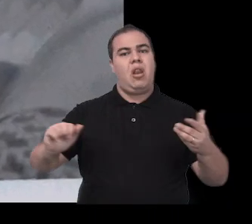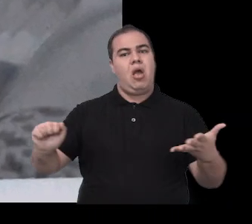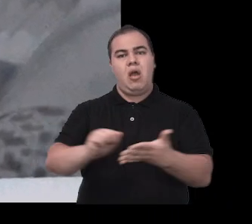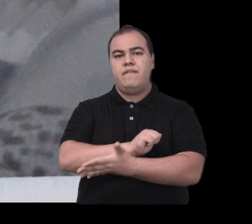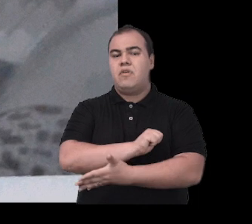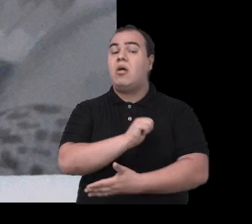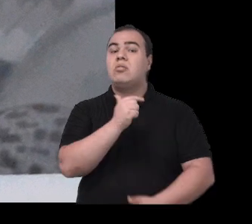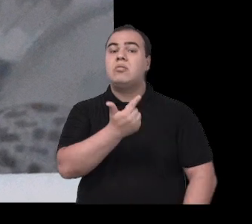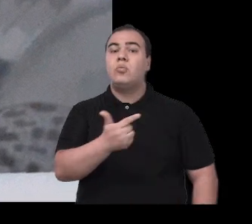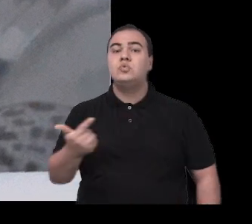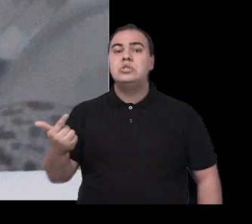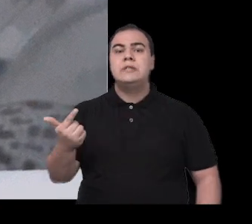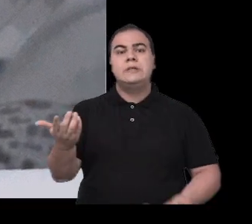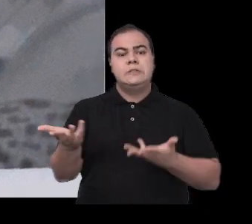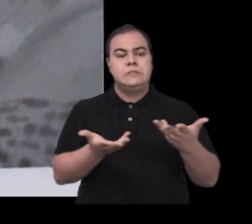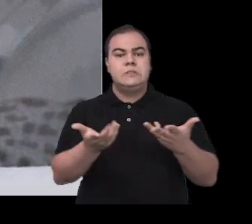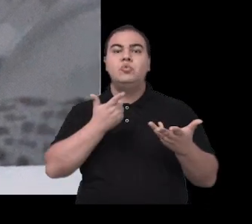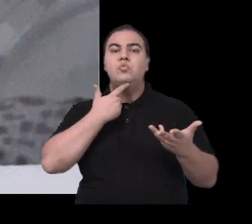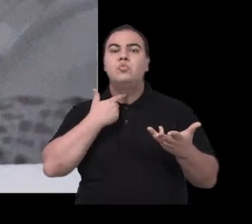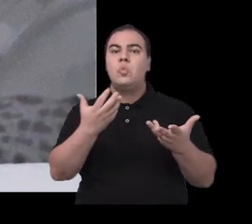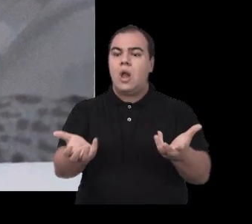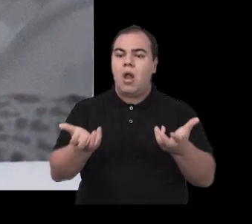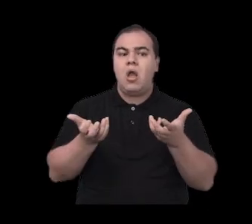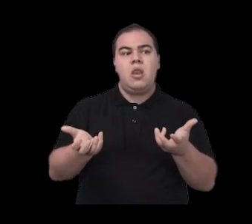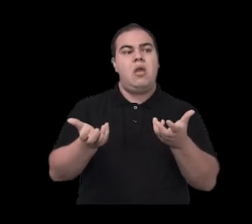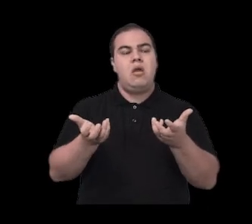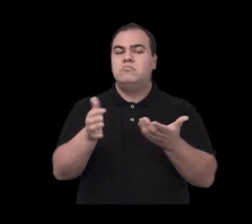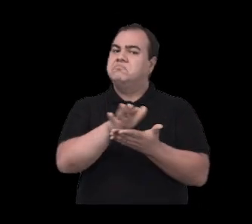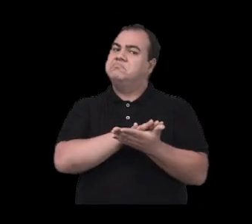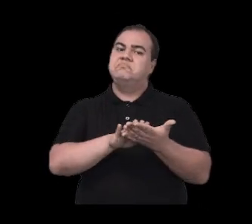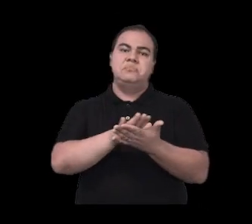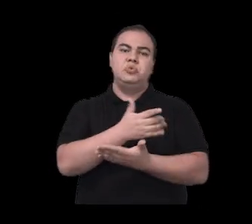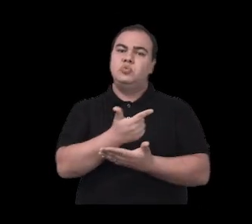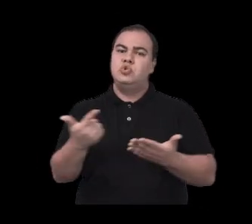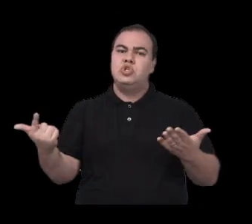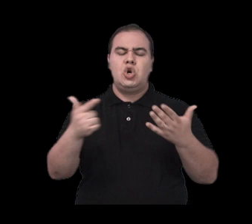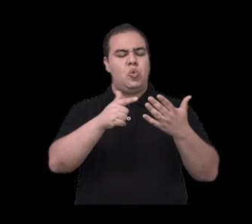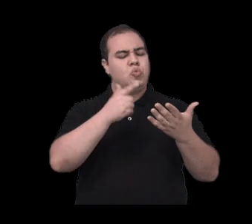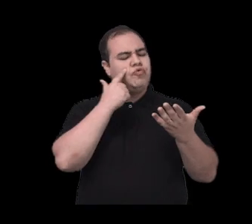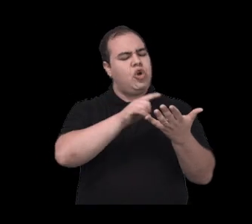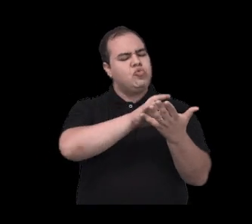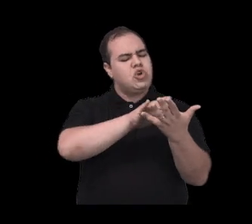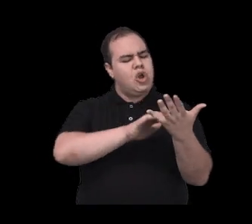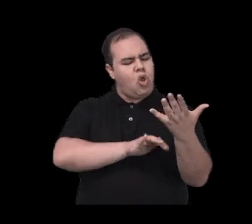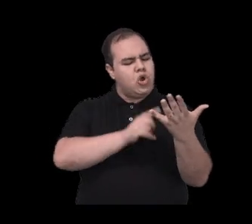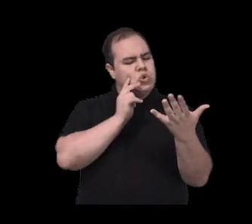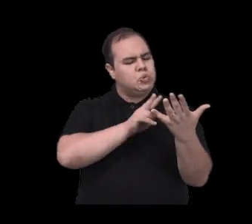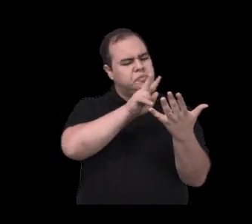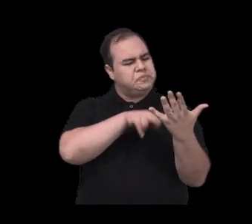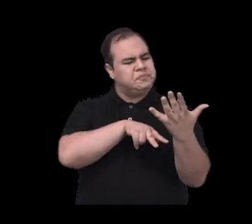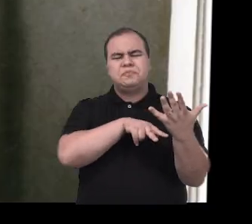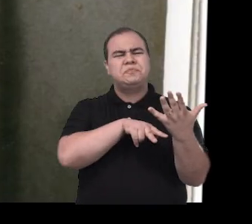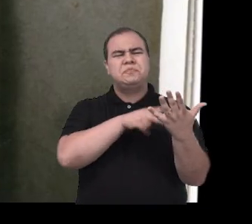eles não tinham volição, eles não tinham querer. E às vezes até o diagnóstico deles era difícil,